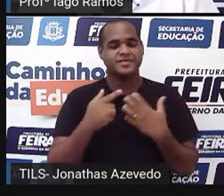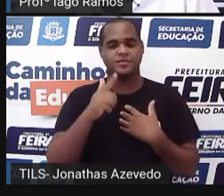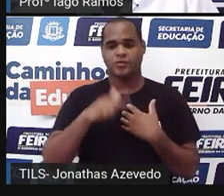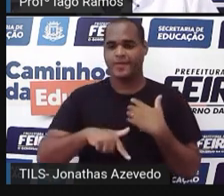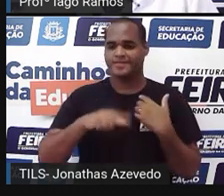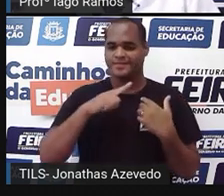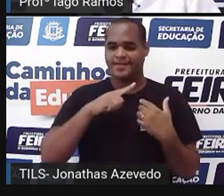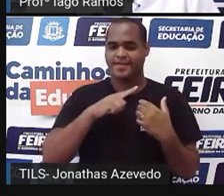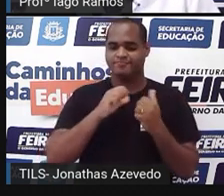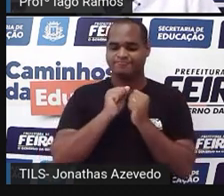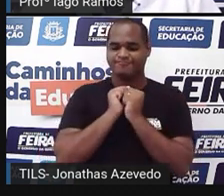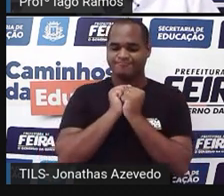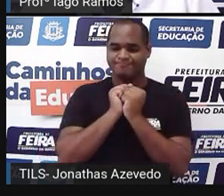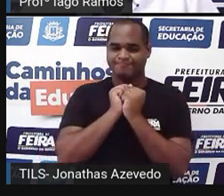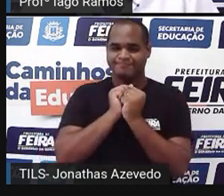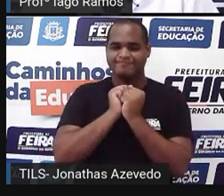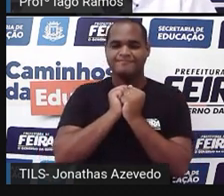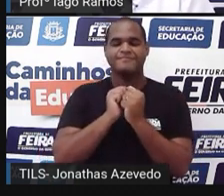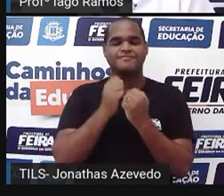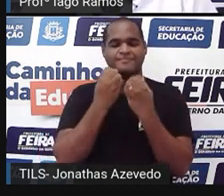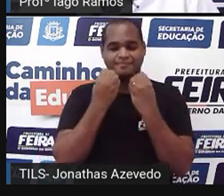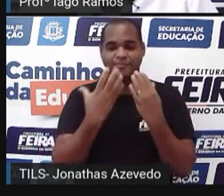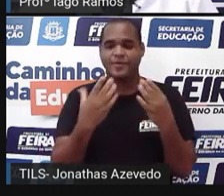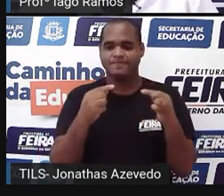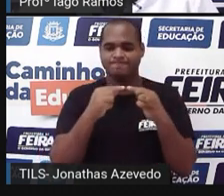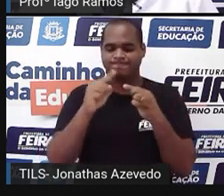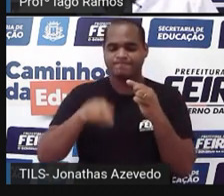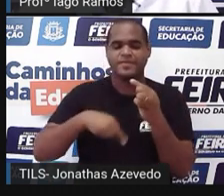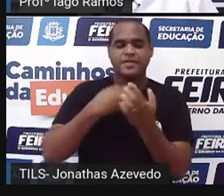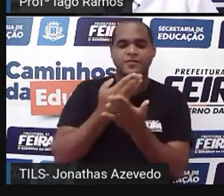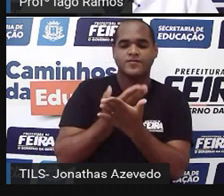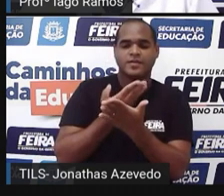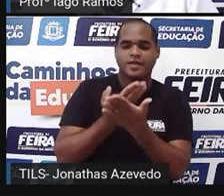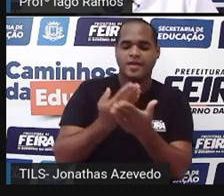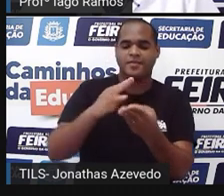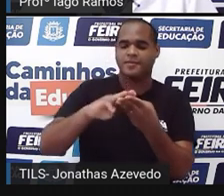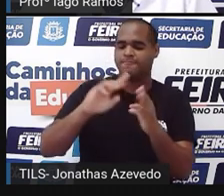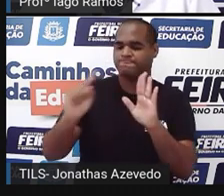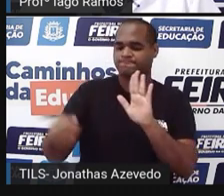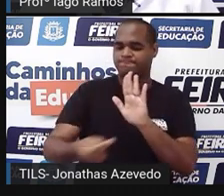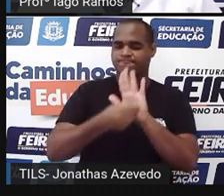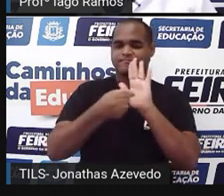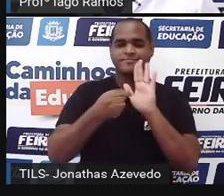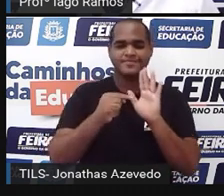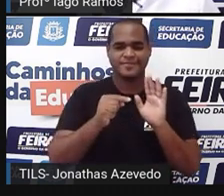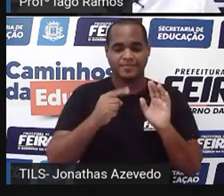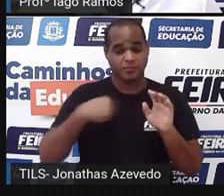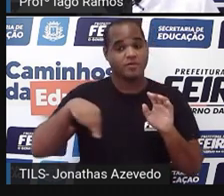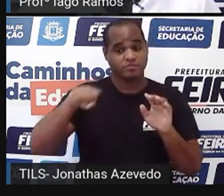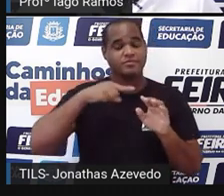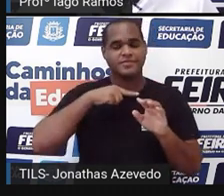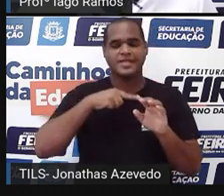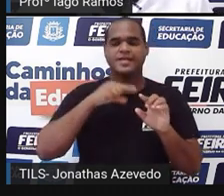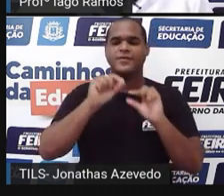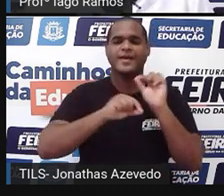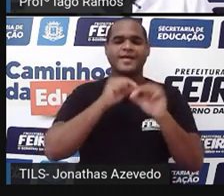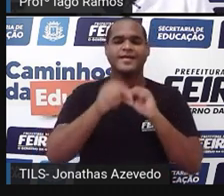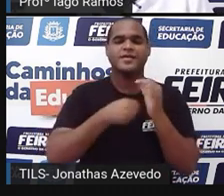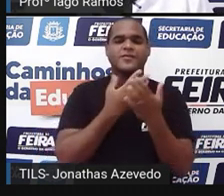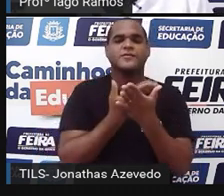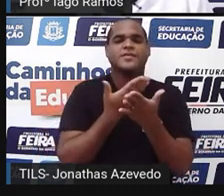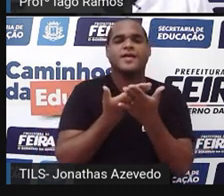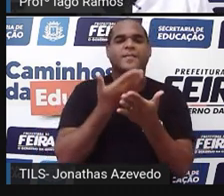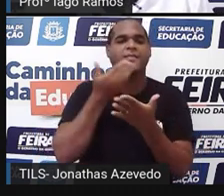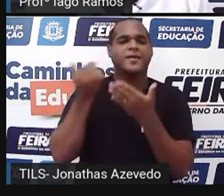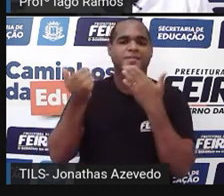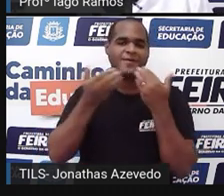mais uma vez juntinhos É isso aí estudar matemática é o nosso objetivo e estudar da melhor maneira